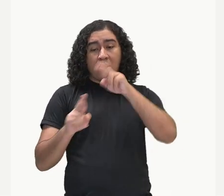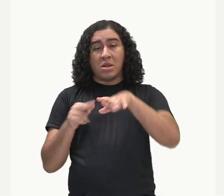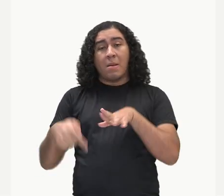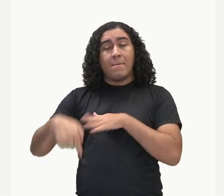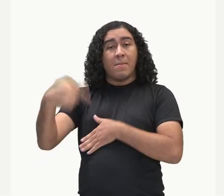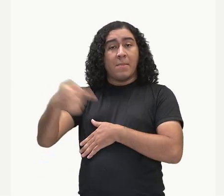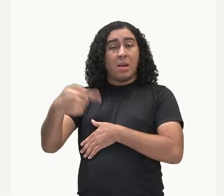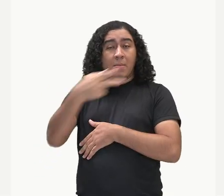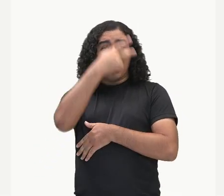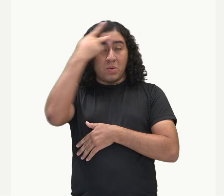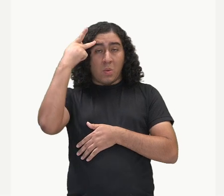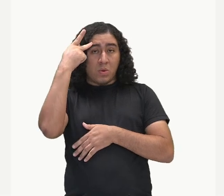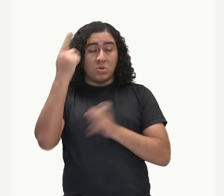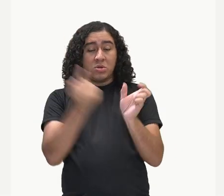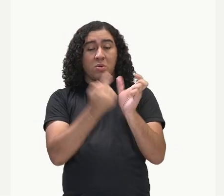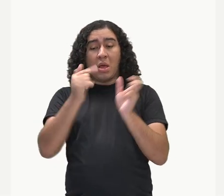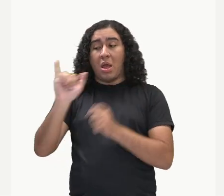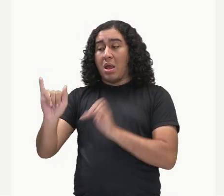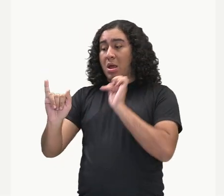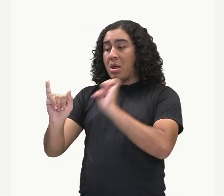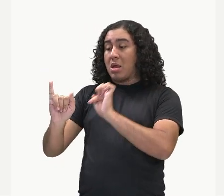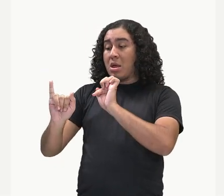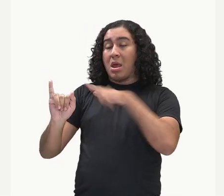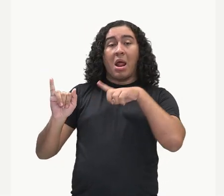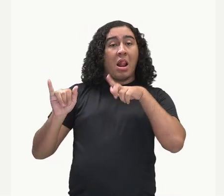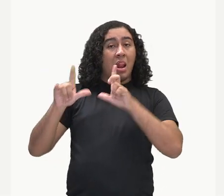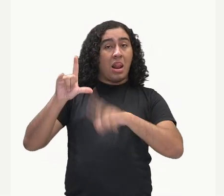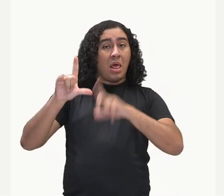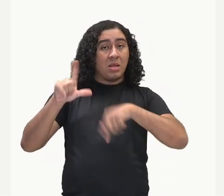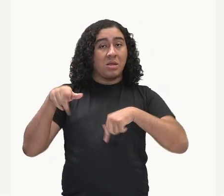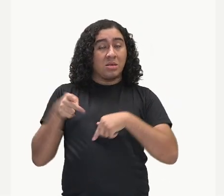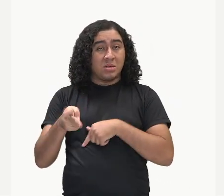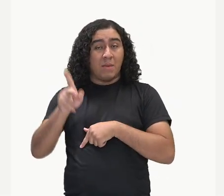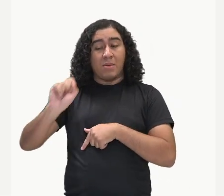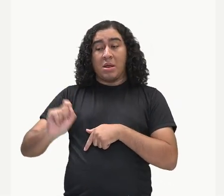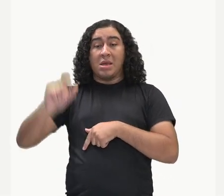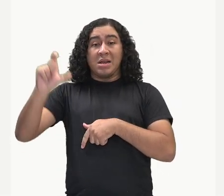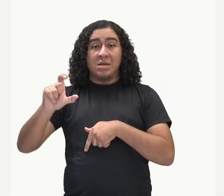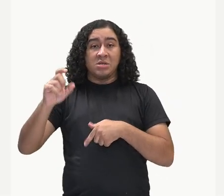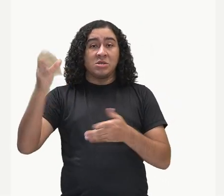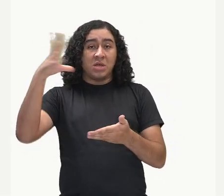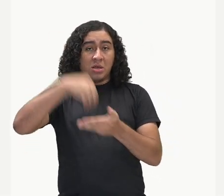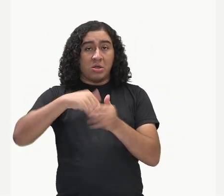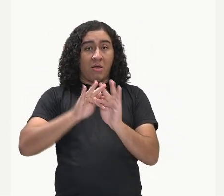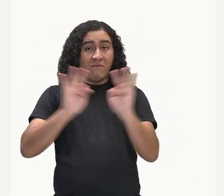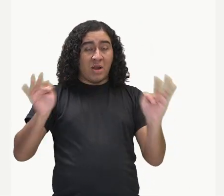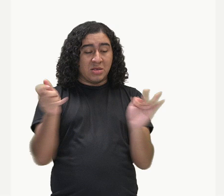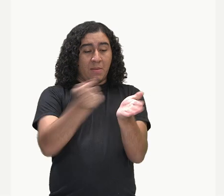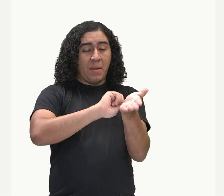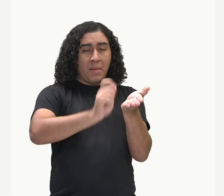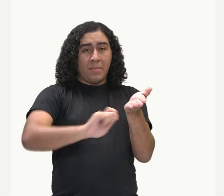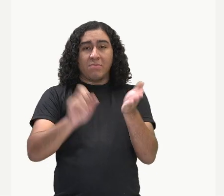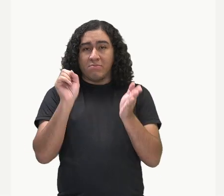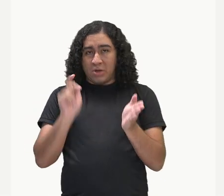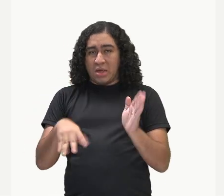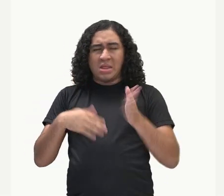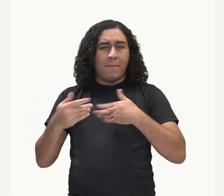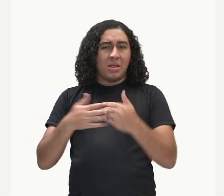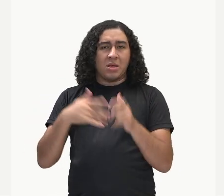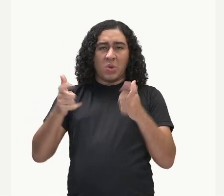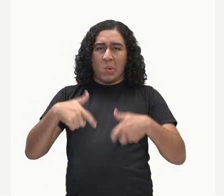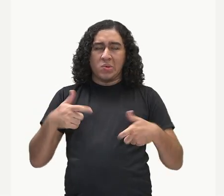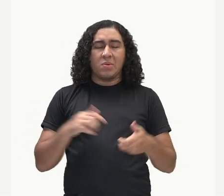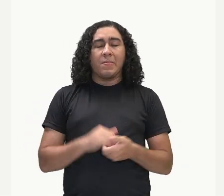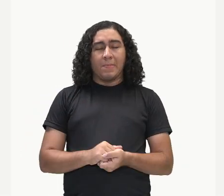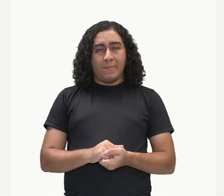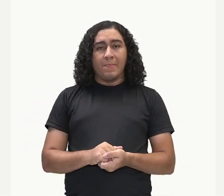do singular, I, né, eu, ele vai estar sempre grafado em letra maiúscula, independente da sua posição.